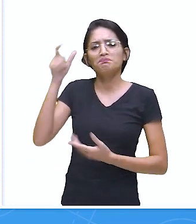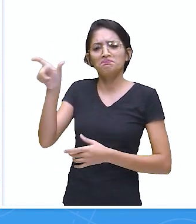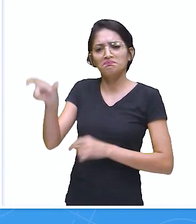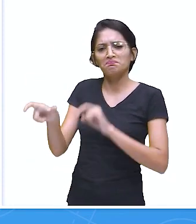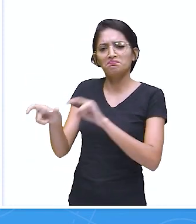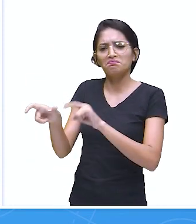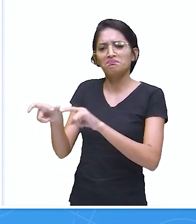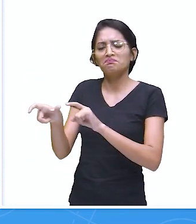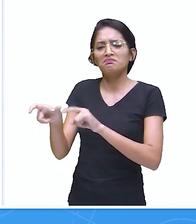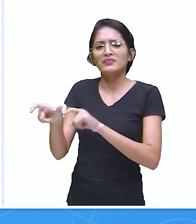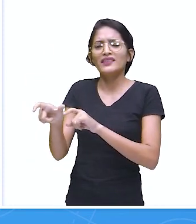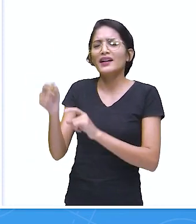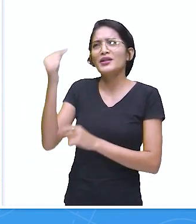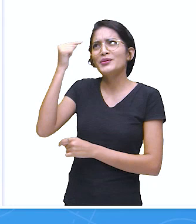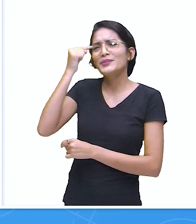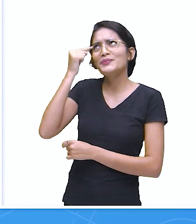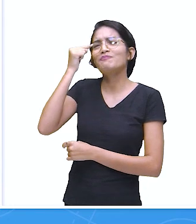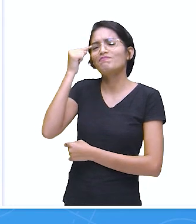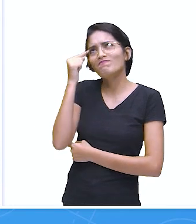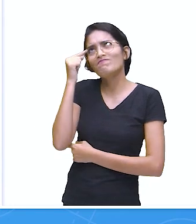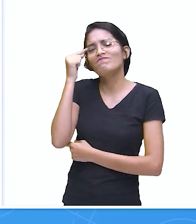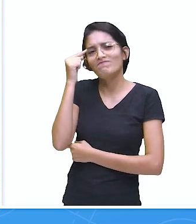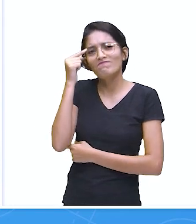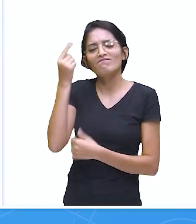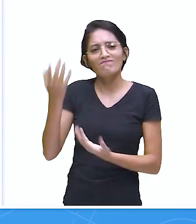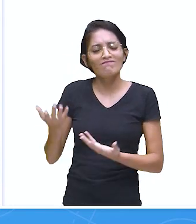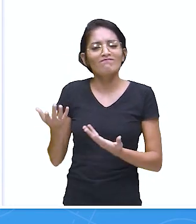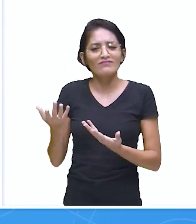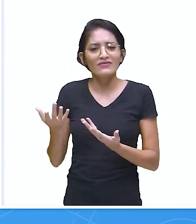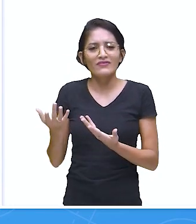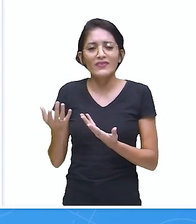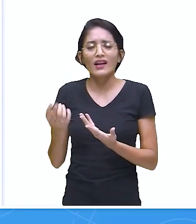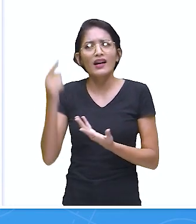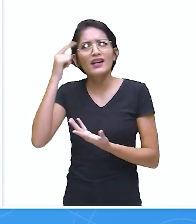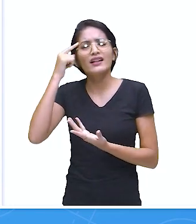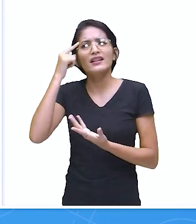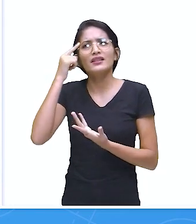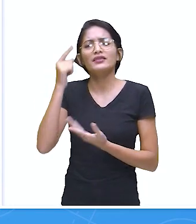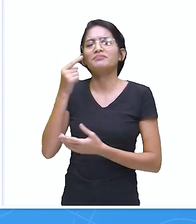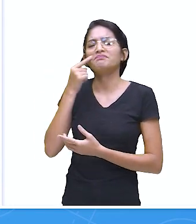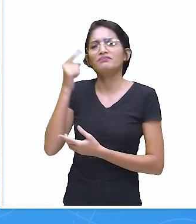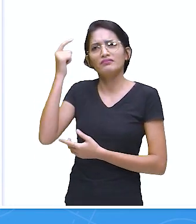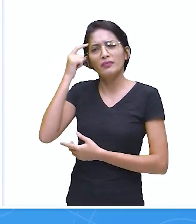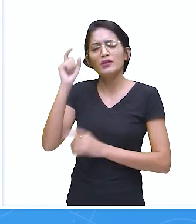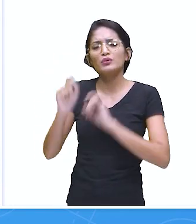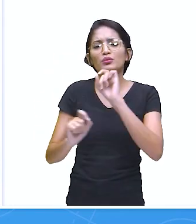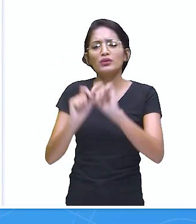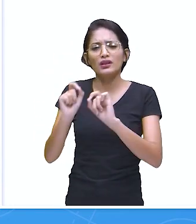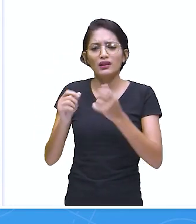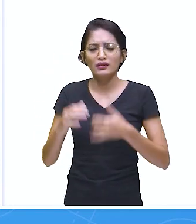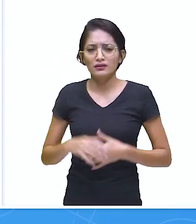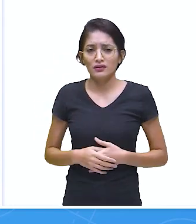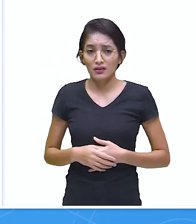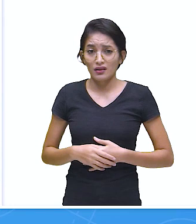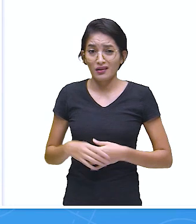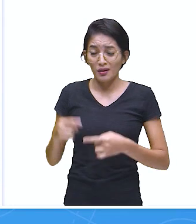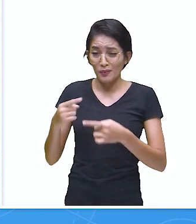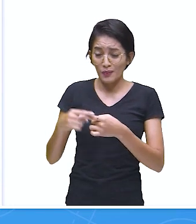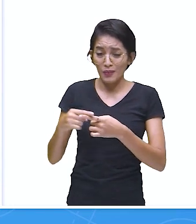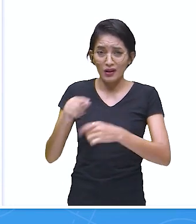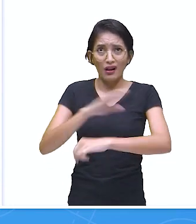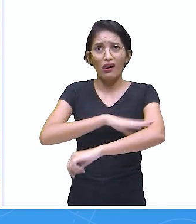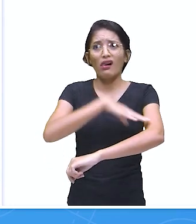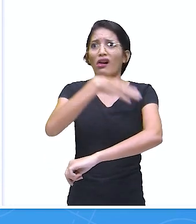está pensando, ele faz a seguinte observação, olha só. Por que ele pode passar o